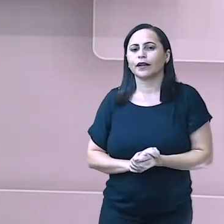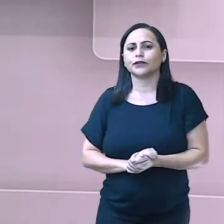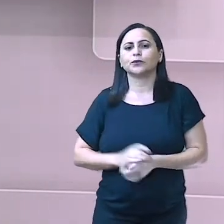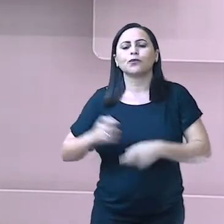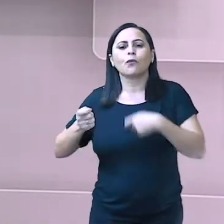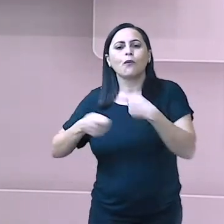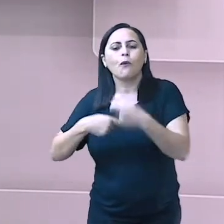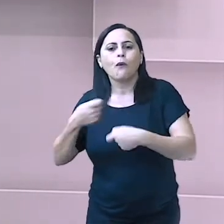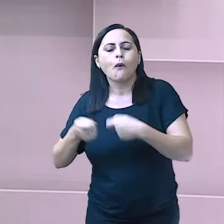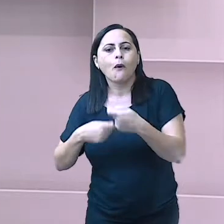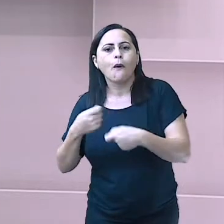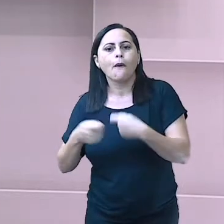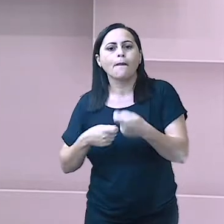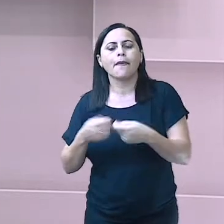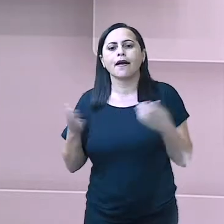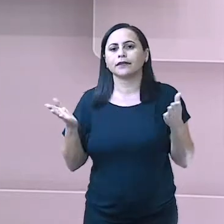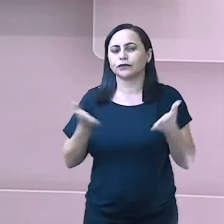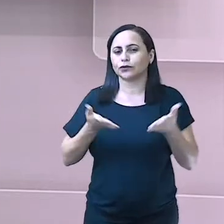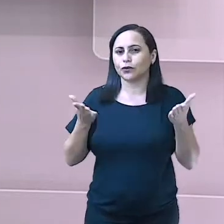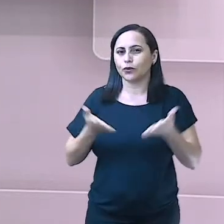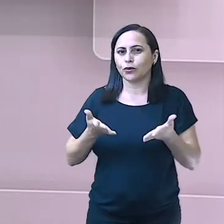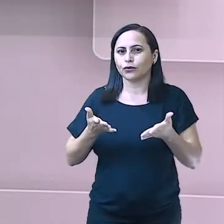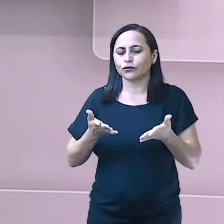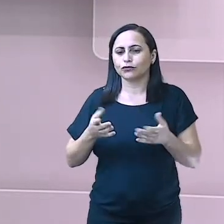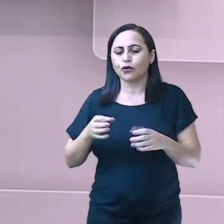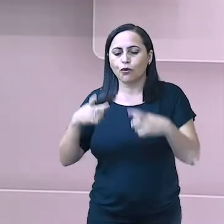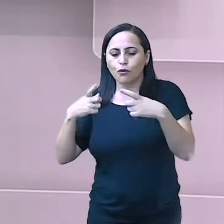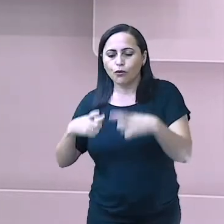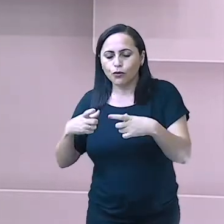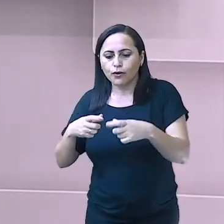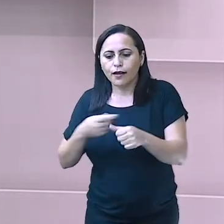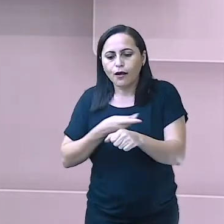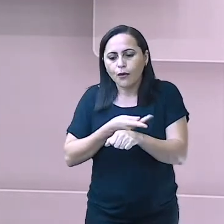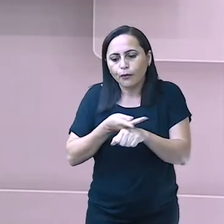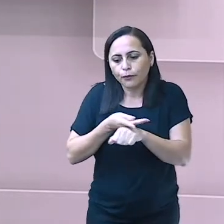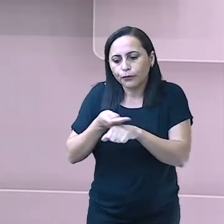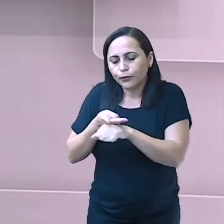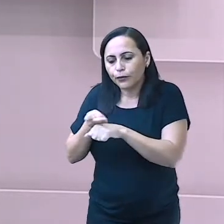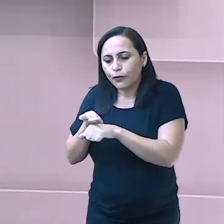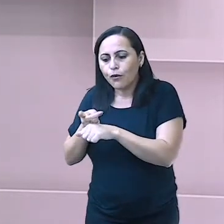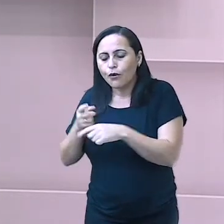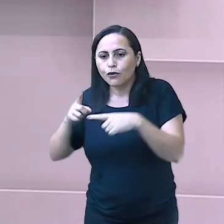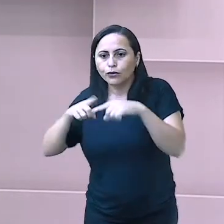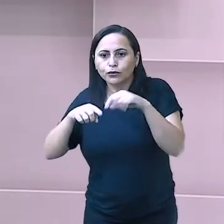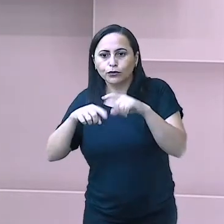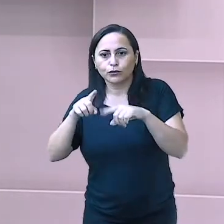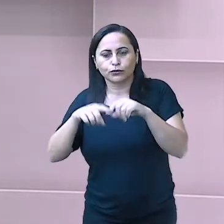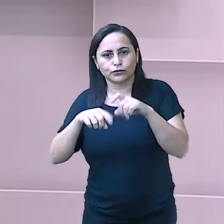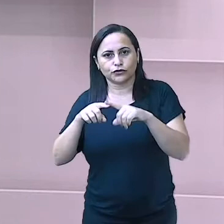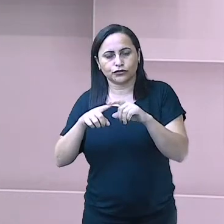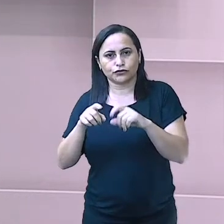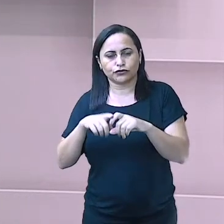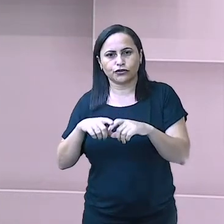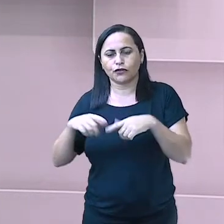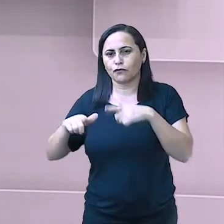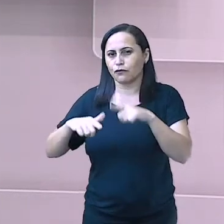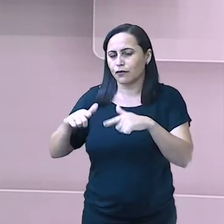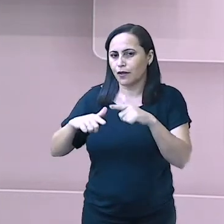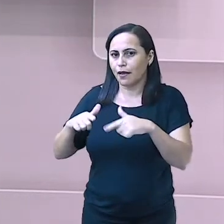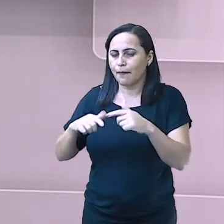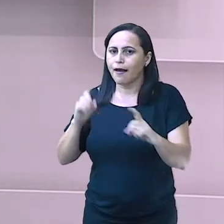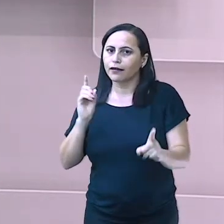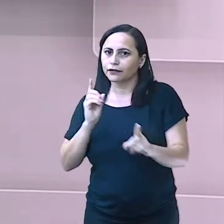onde eu compro, onde eu procuro um produto, onde eu procuro um serviço. Então é exatamente